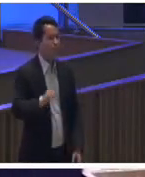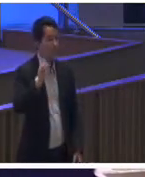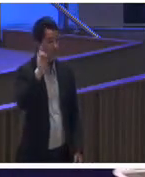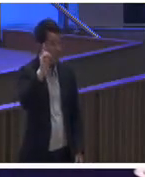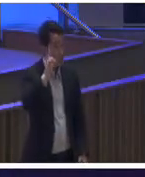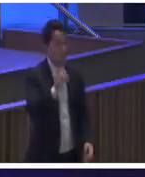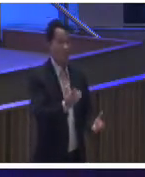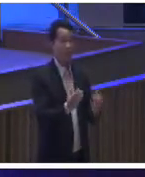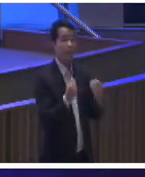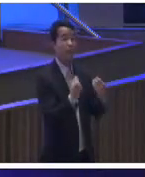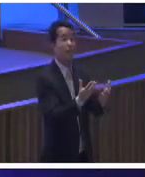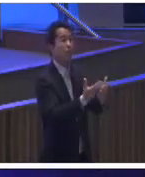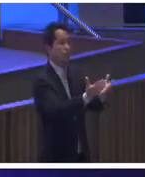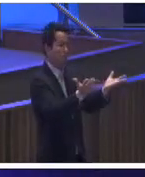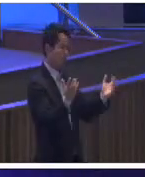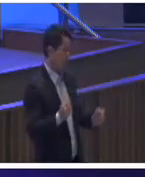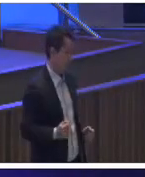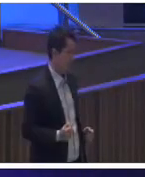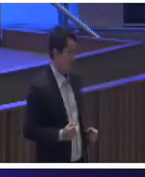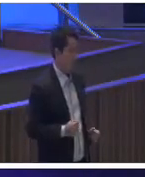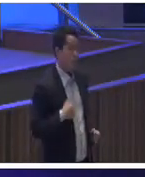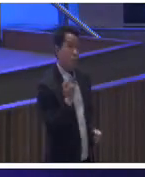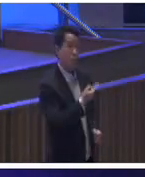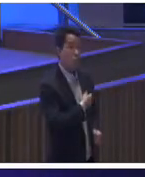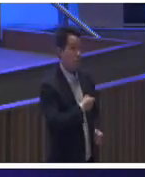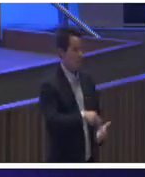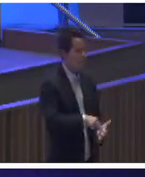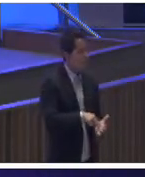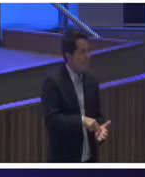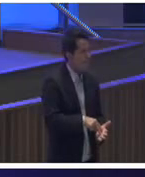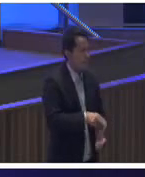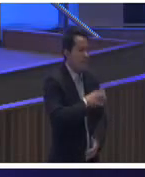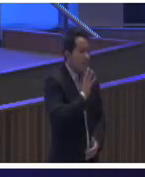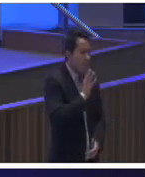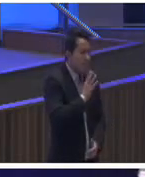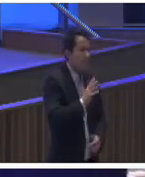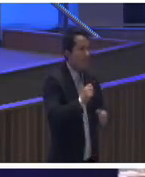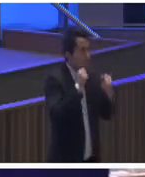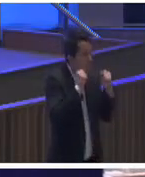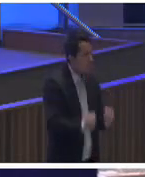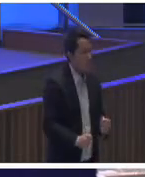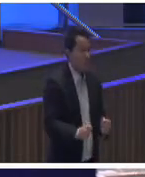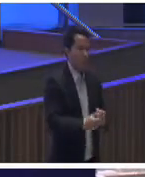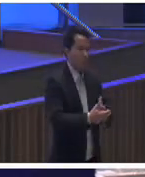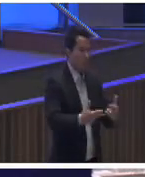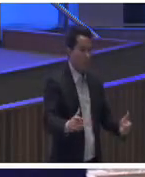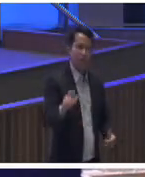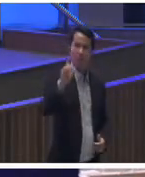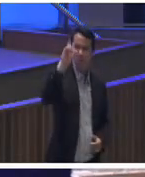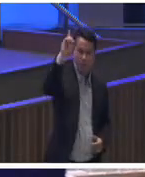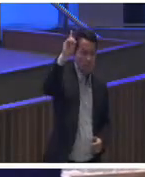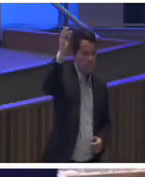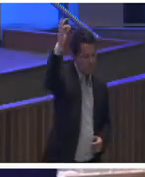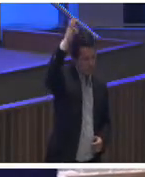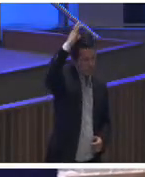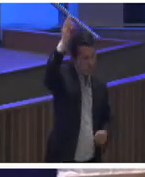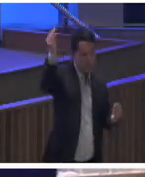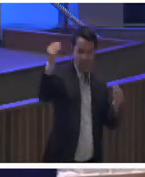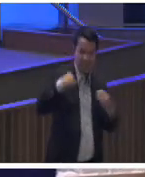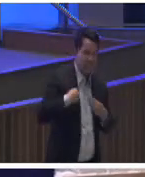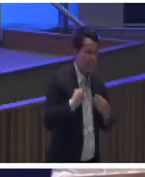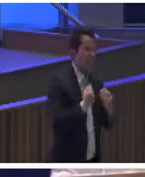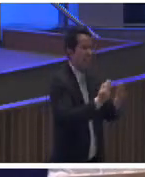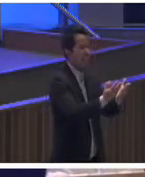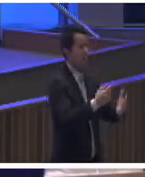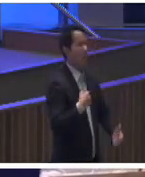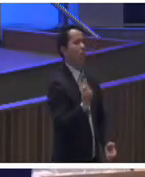E isso são armas poderosas, são credenciais de que o Espírito Santo está agindo na nossa vida.